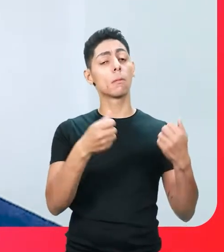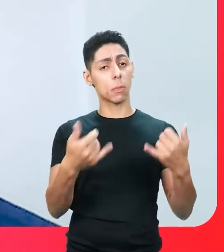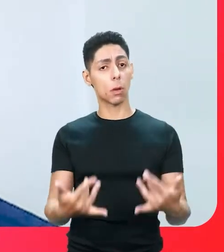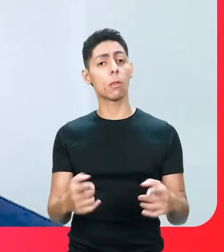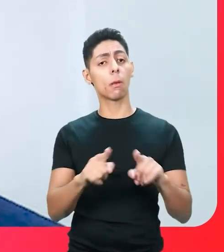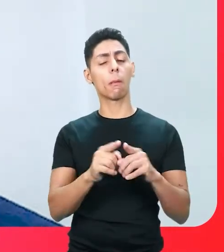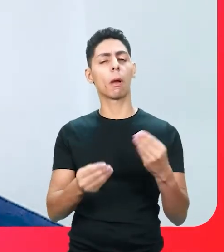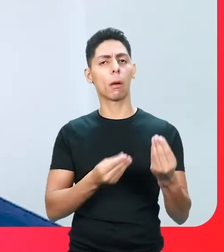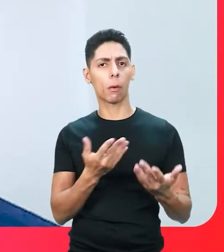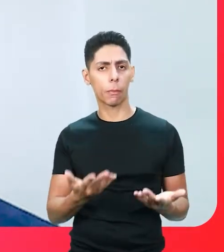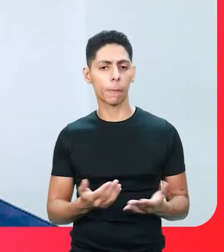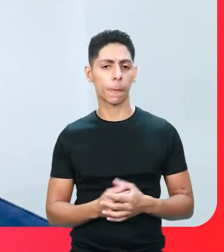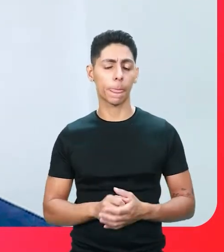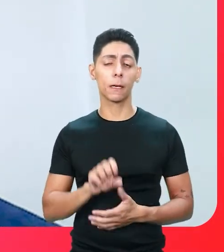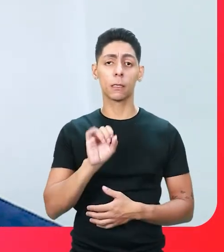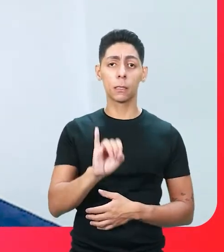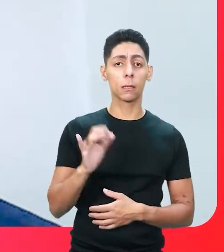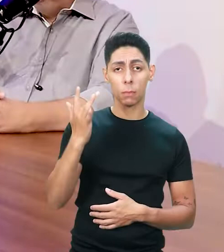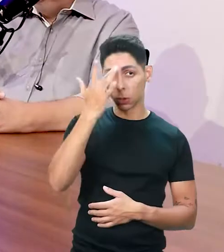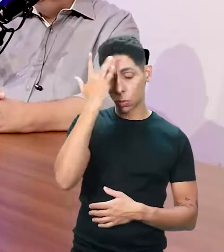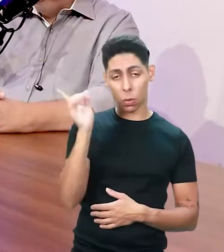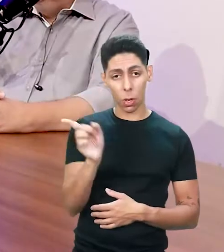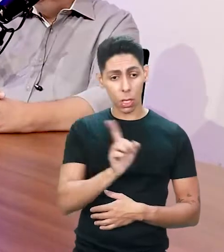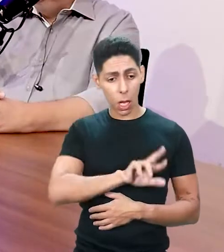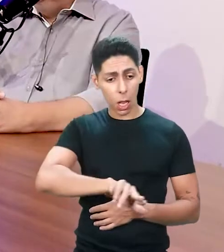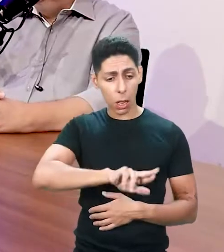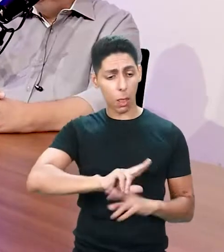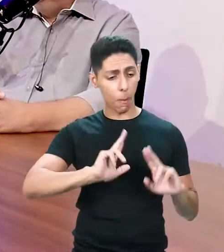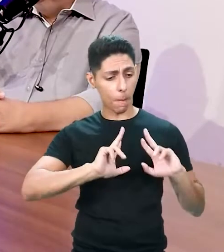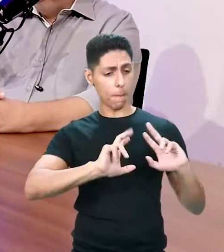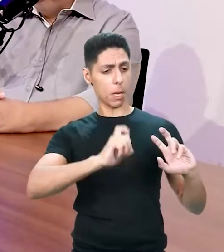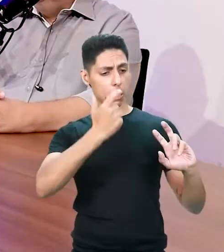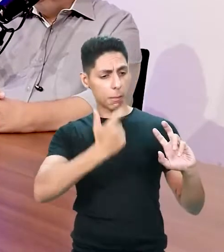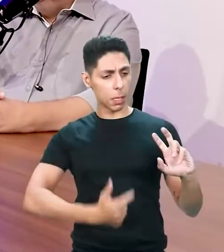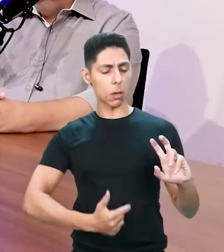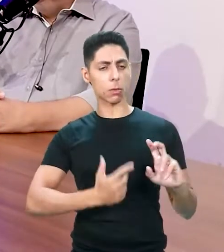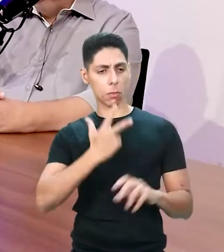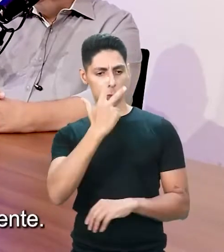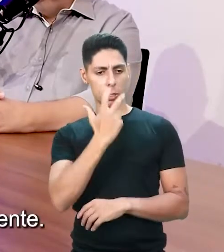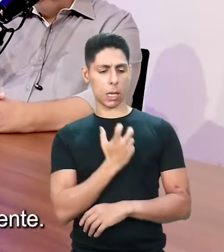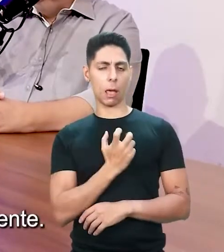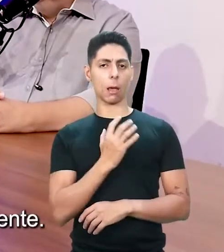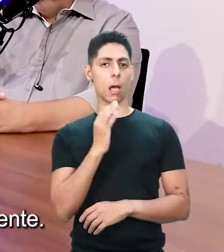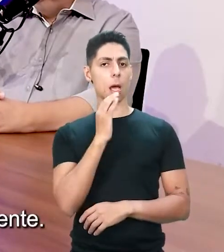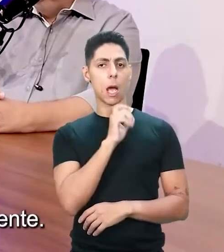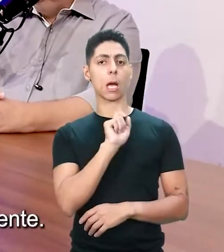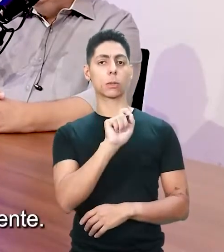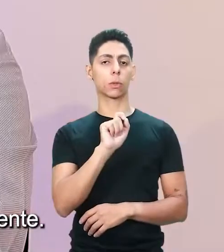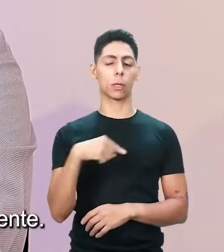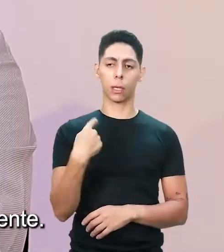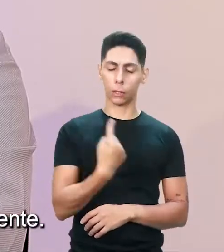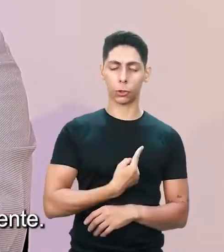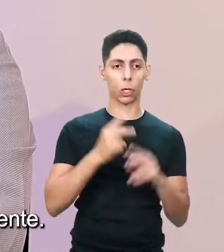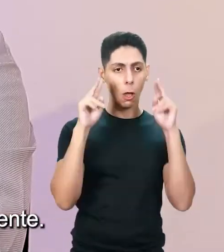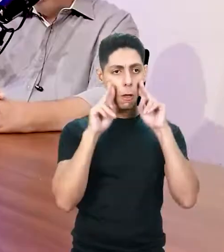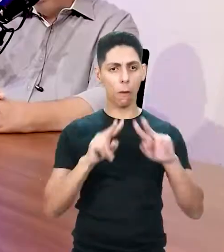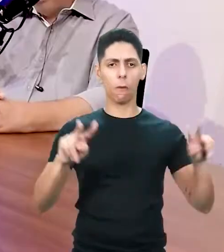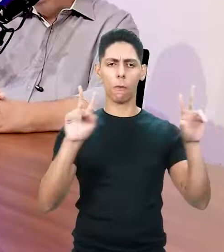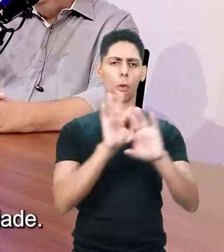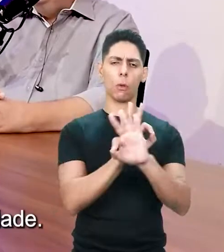passa. Como as pessoas não nos percebem como cegas, elas acham que a gente enxerga.